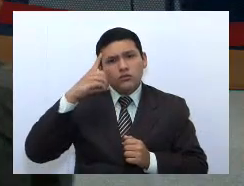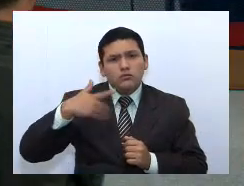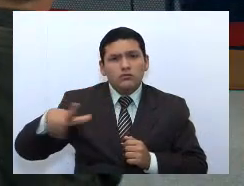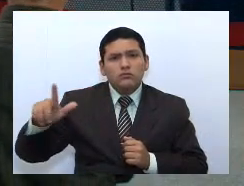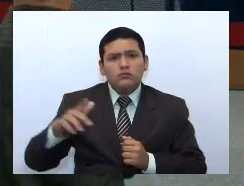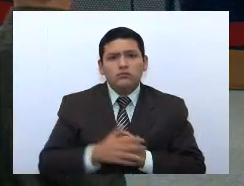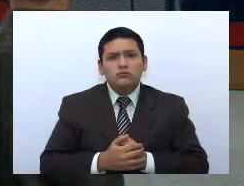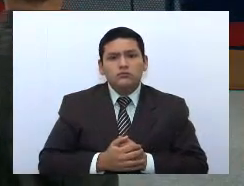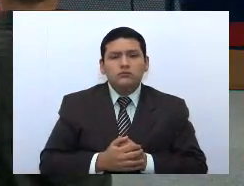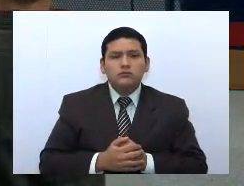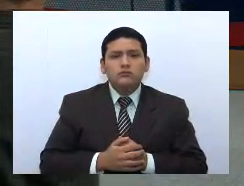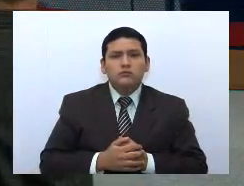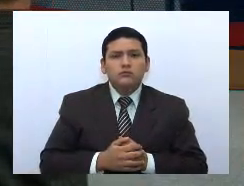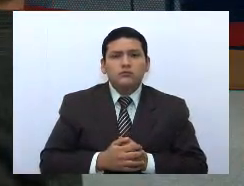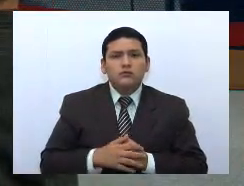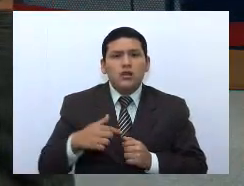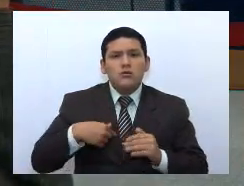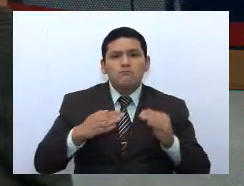Suspendo os trabalhos por 10 minutos.